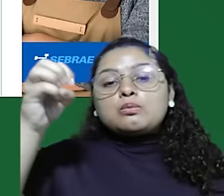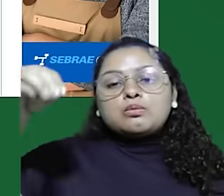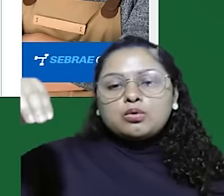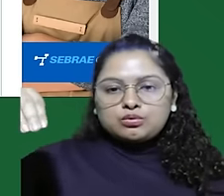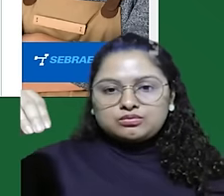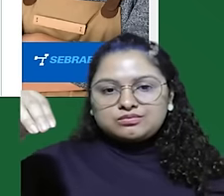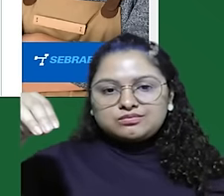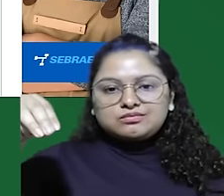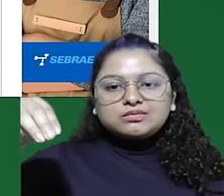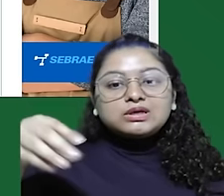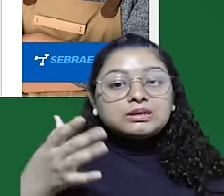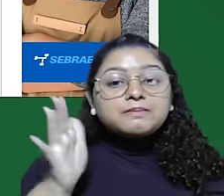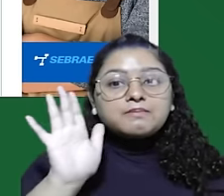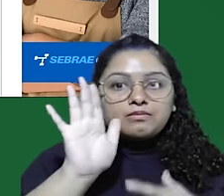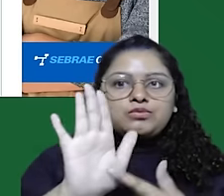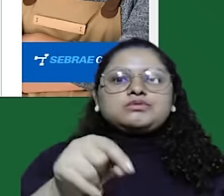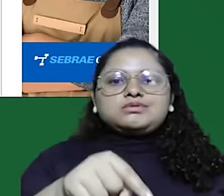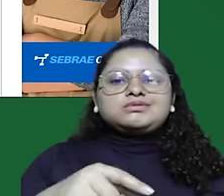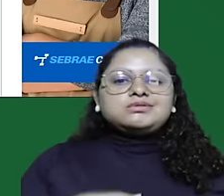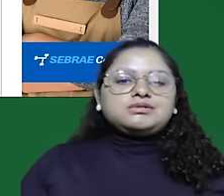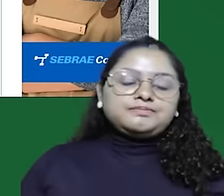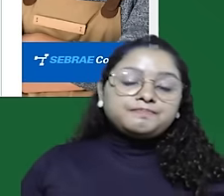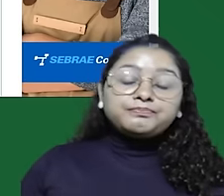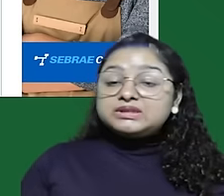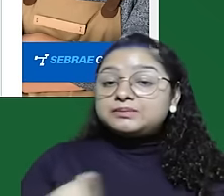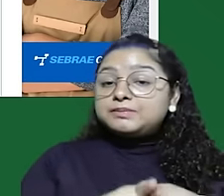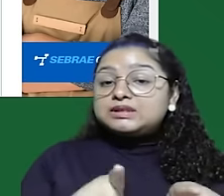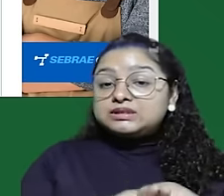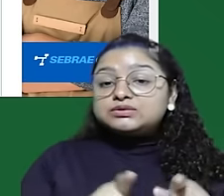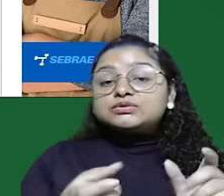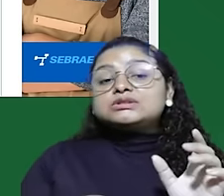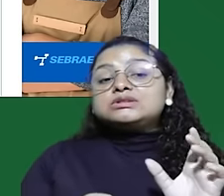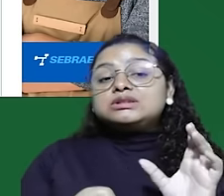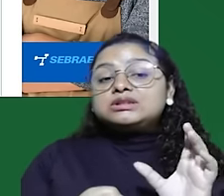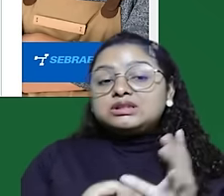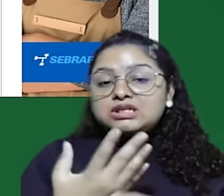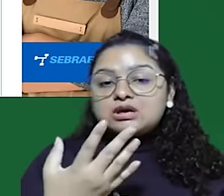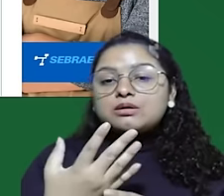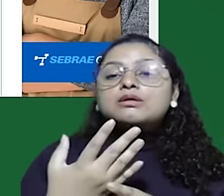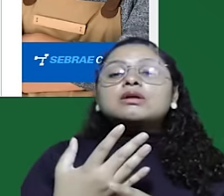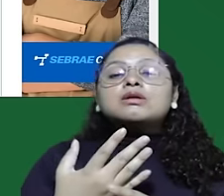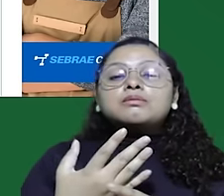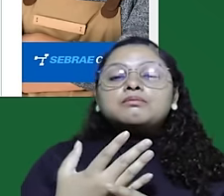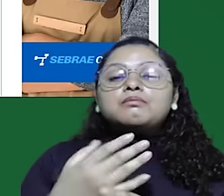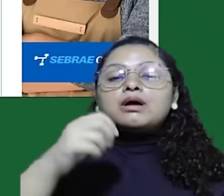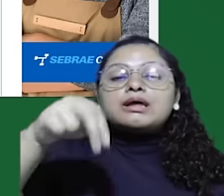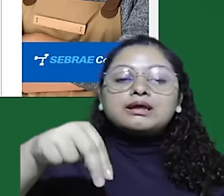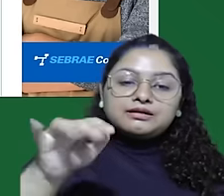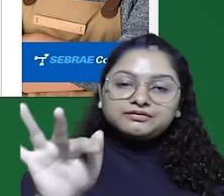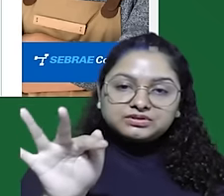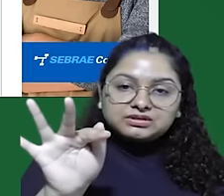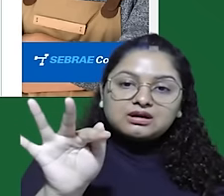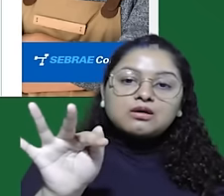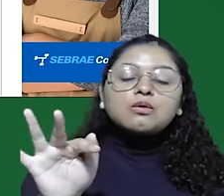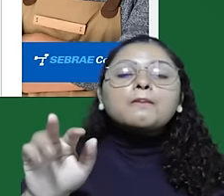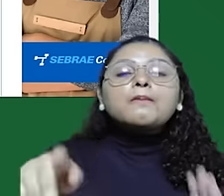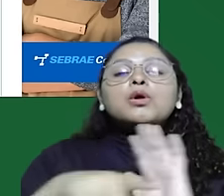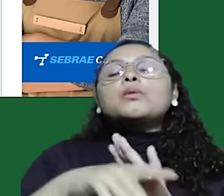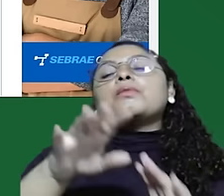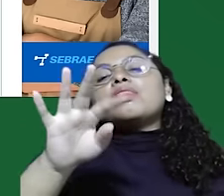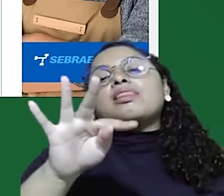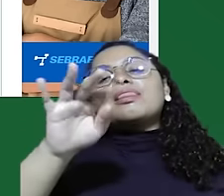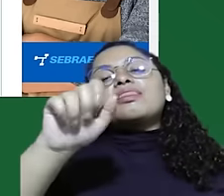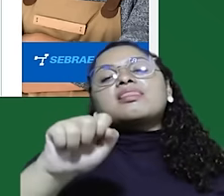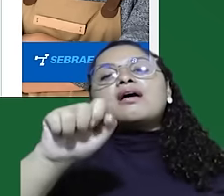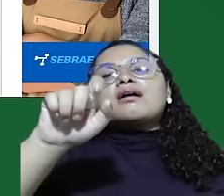mais uma dica aqui é vocês emitiam uma nota fiscal de produtor rural de talão ela era modelo qu Então